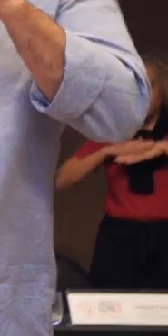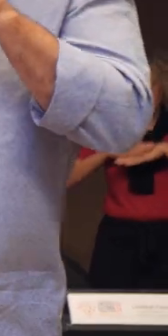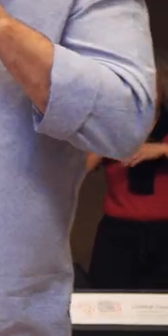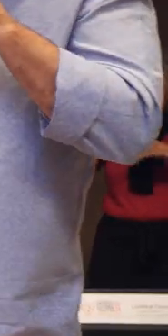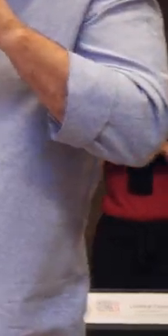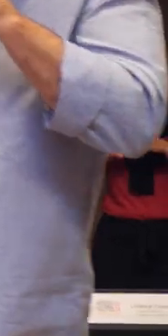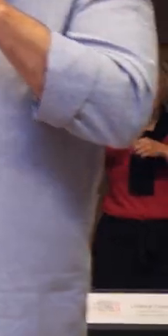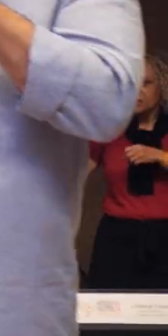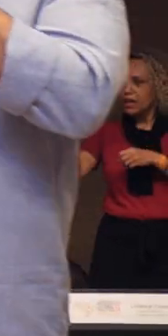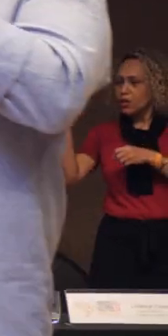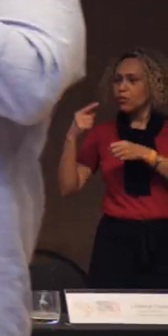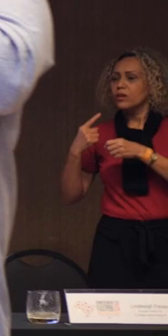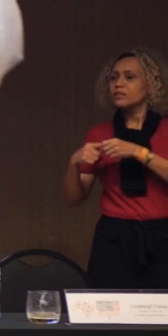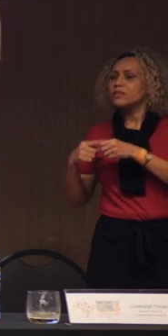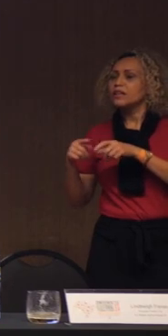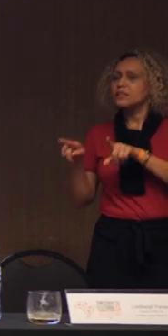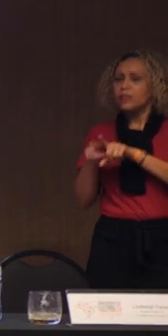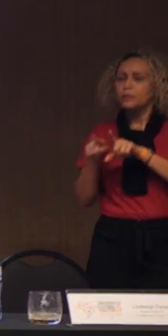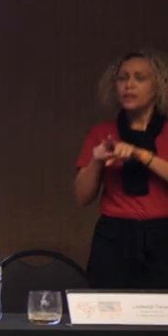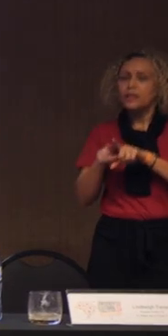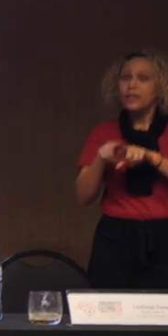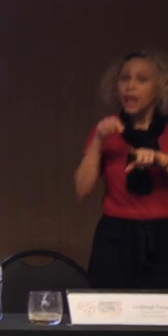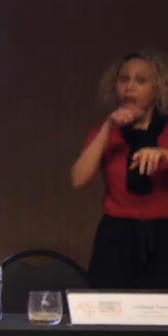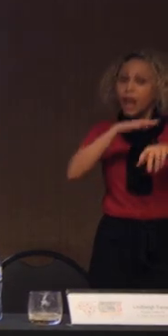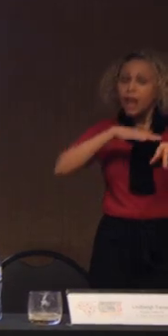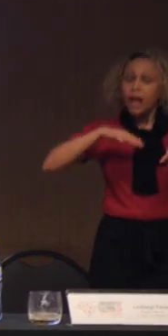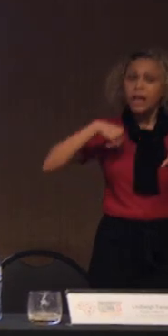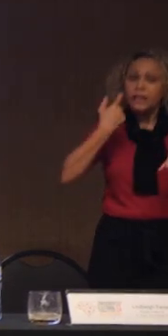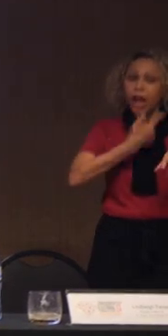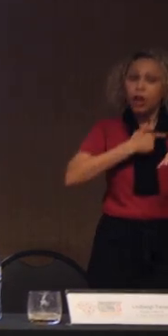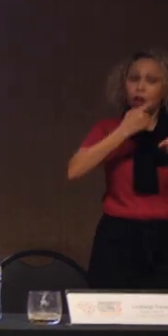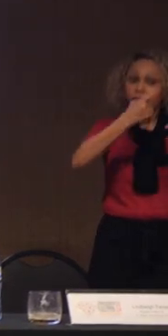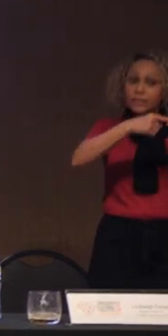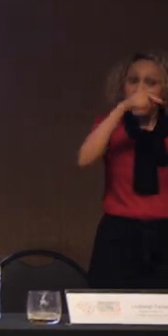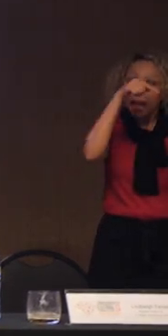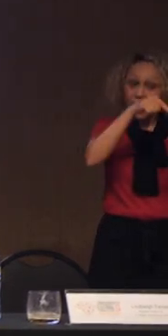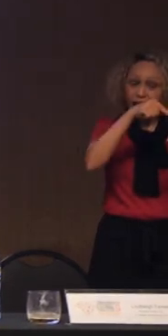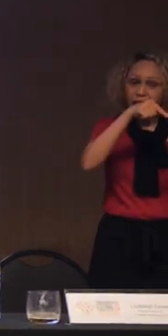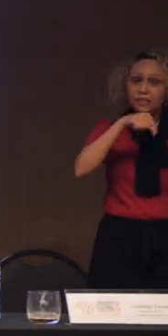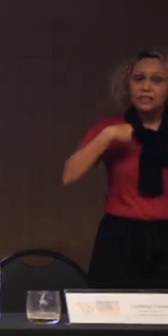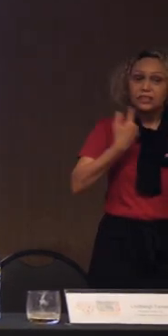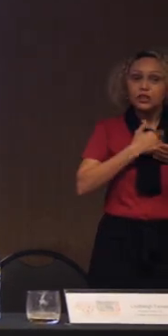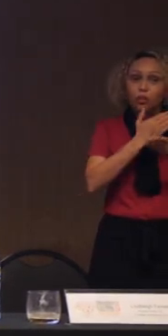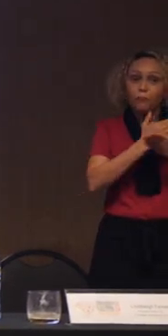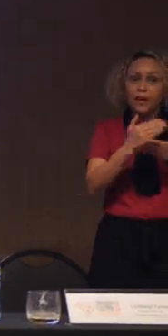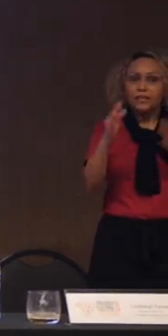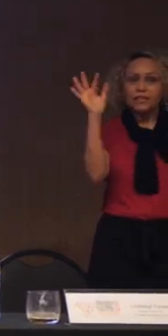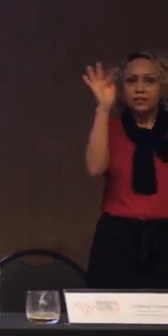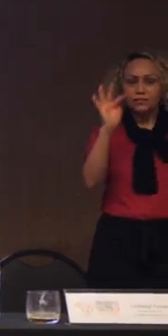cidade. Porque é onde a gente começa a ser feliz. Até a vitória sempre.